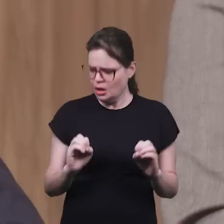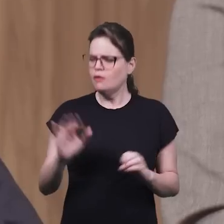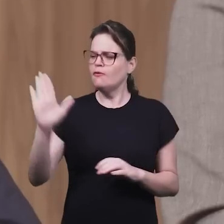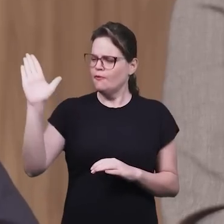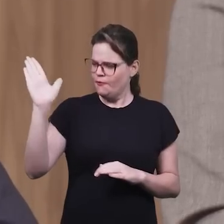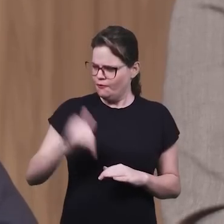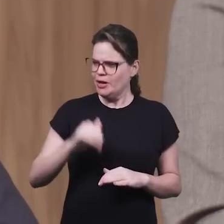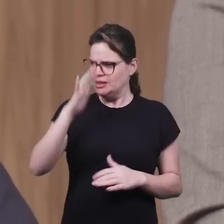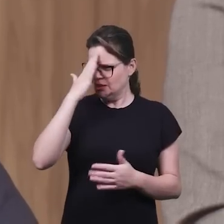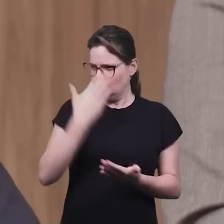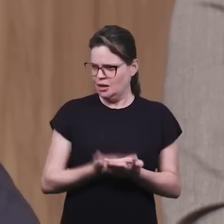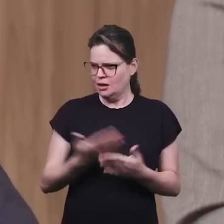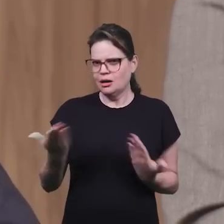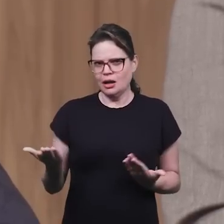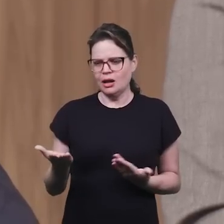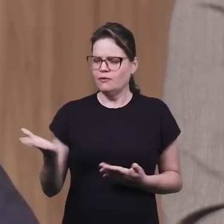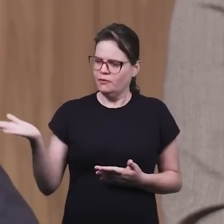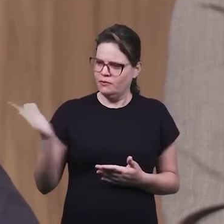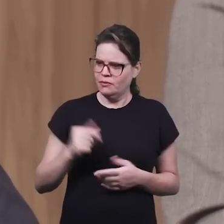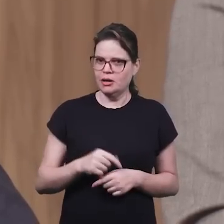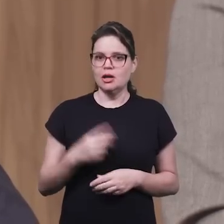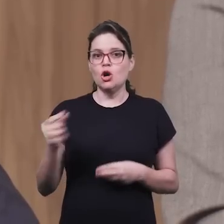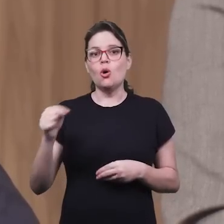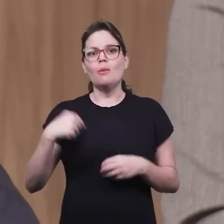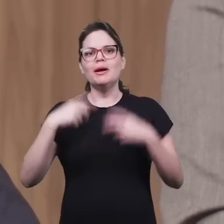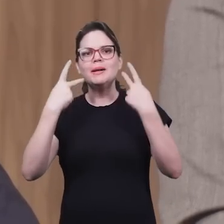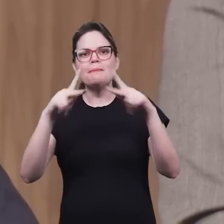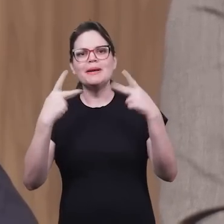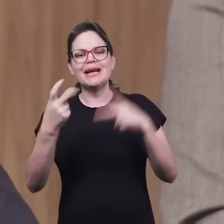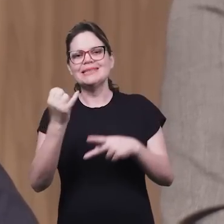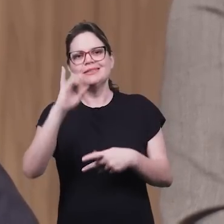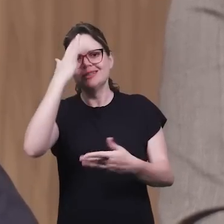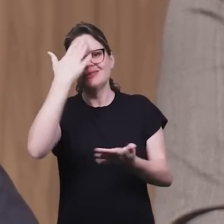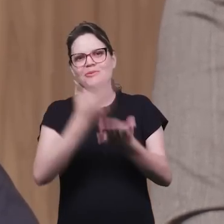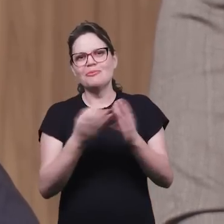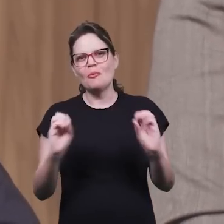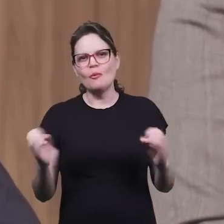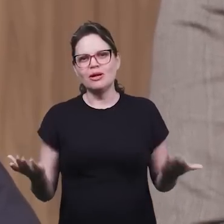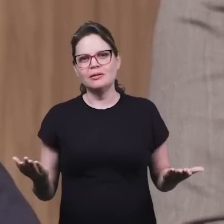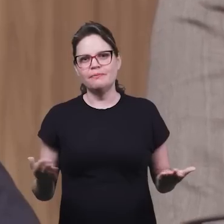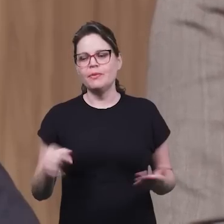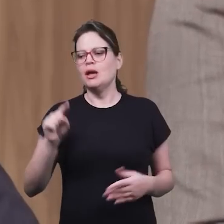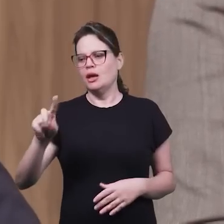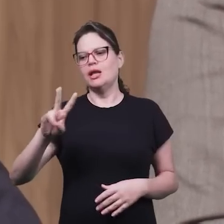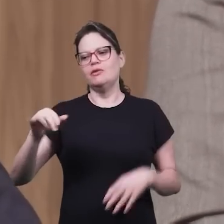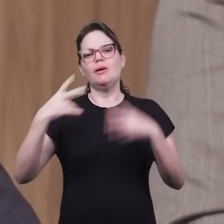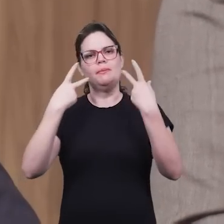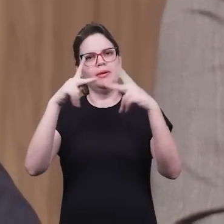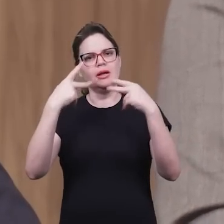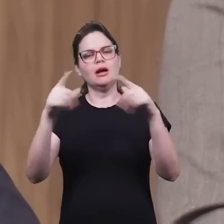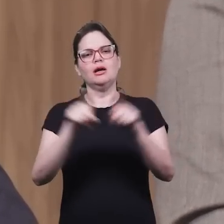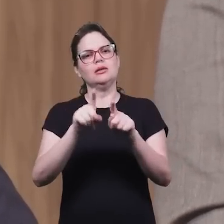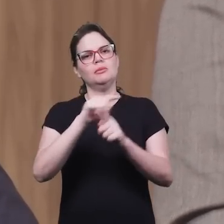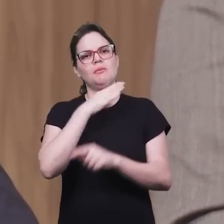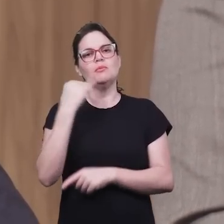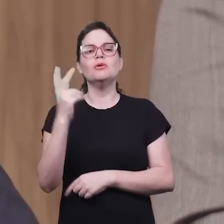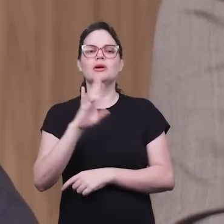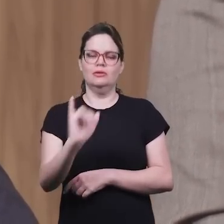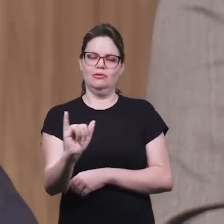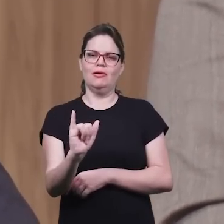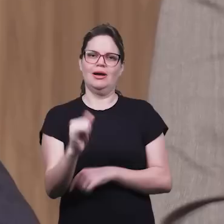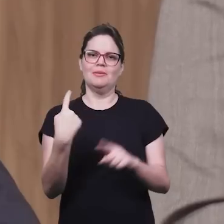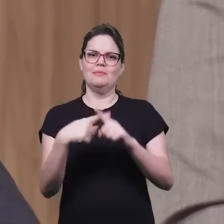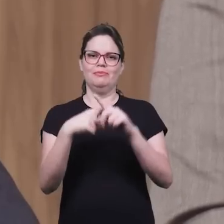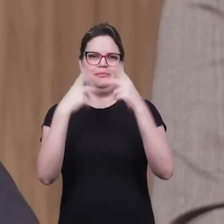apóstolo, pregar uma mensagem que nem ele estava crendo? E ainda mais, ele não ia só pregar, mas ele ia morrer por aquele evangelho, por aquela